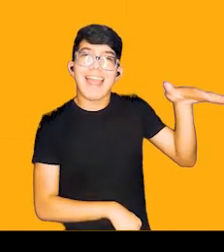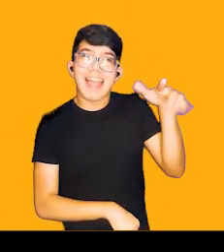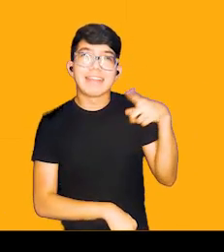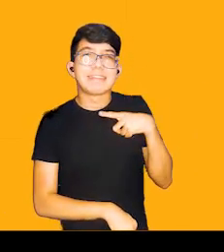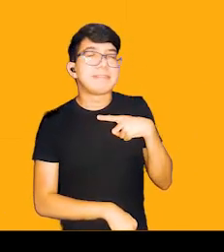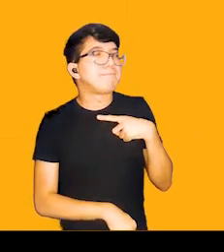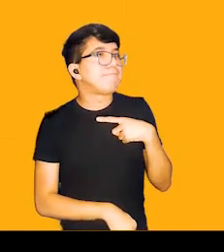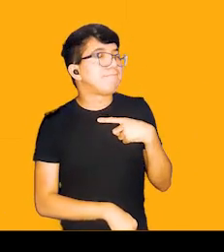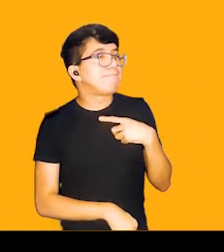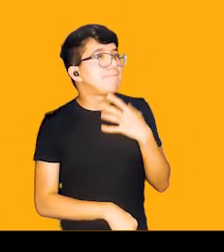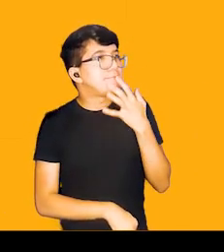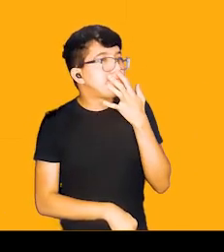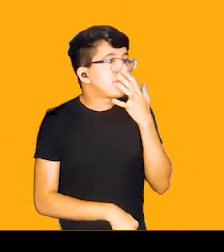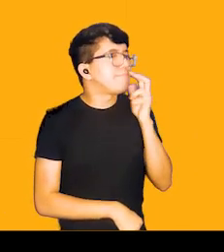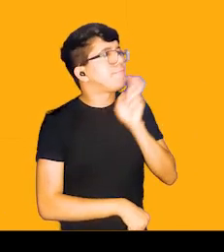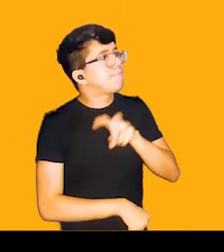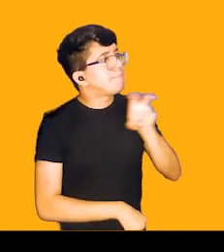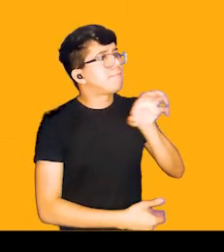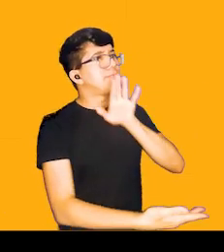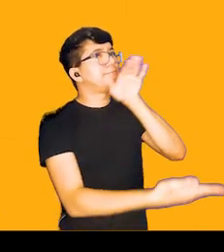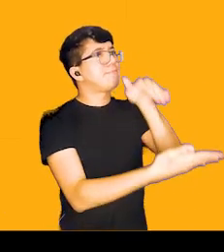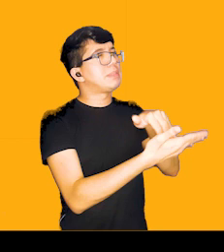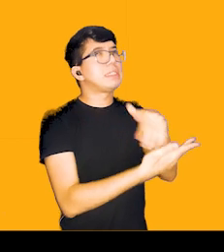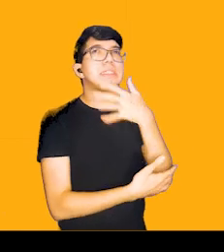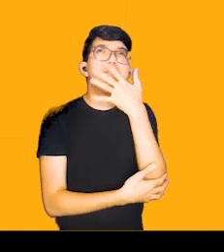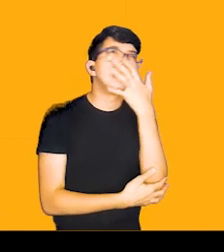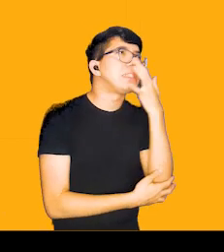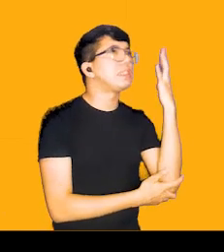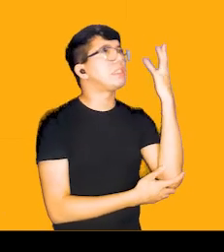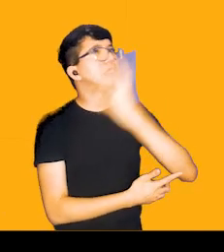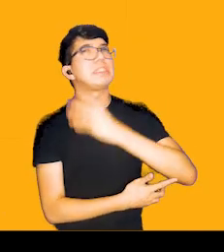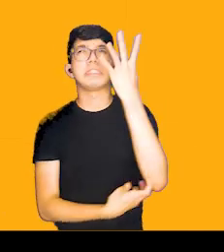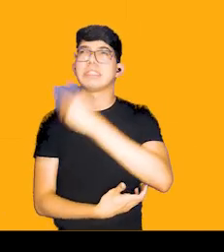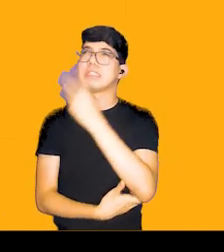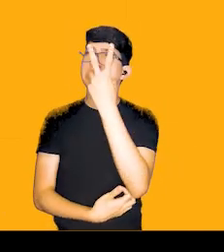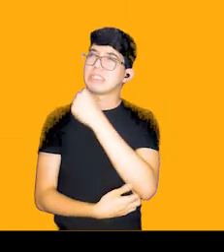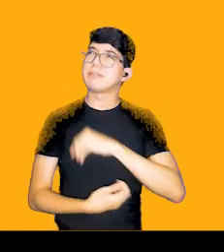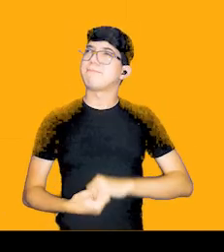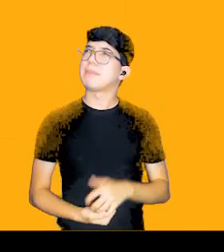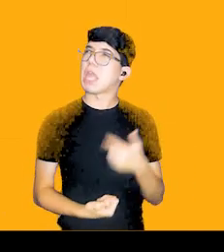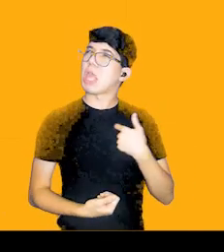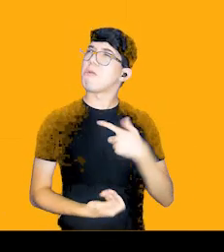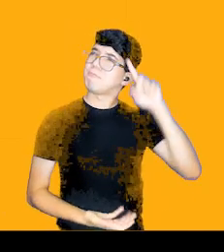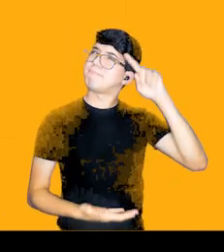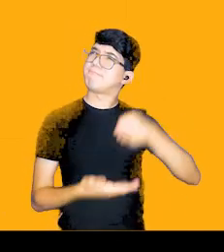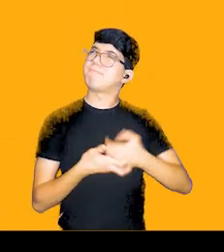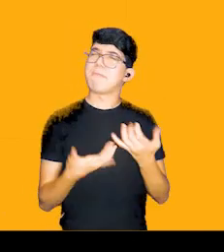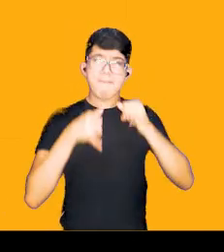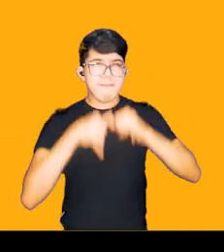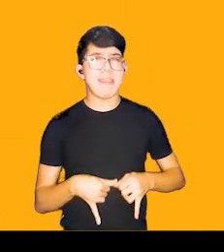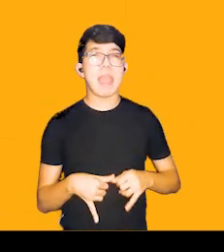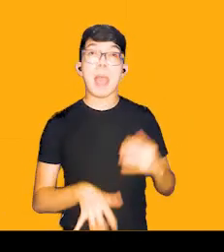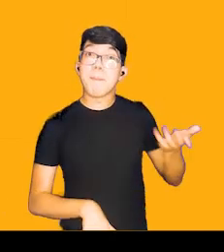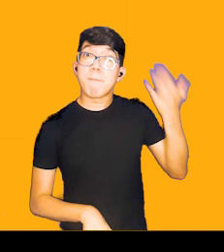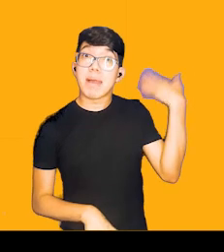falei: "Bom, cara, eu vou ficar aqui, essa cidade é muito bonita e tal." Nessa época tinha bastante árvore na Dom Manuel, que ainda